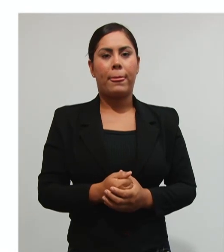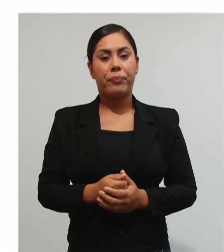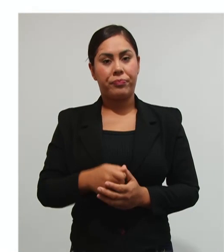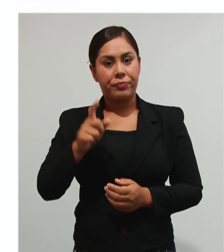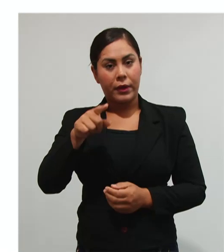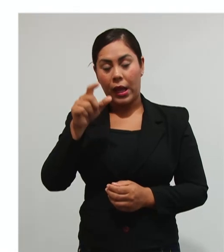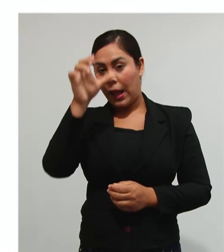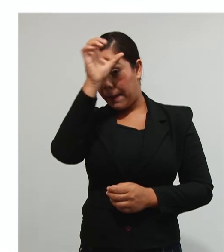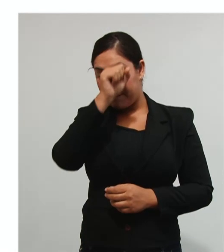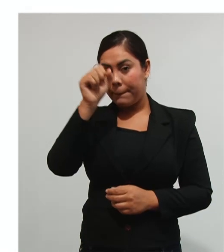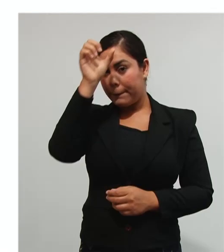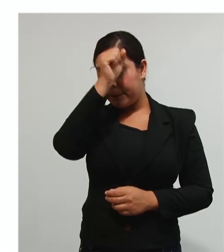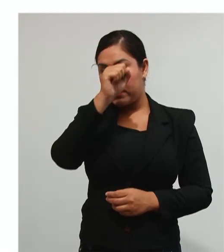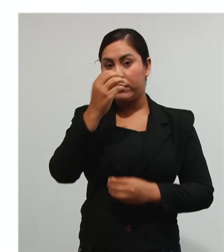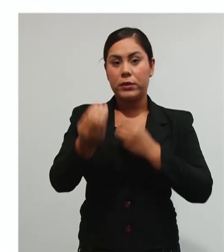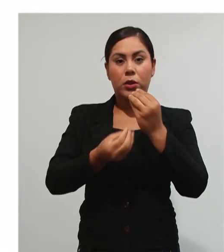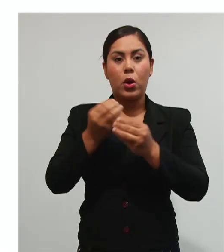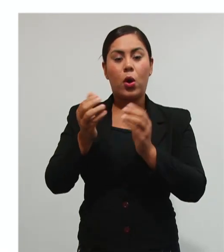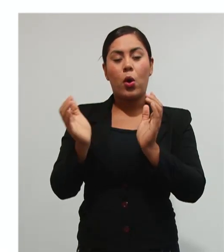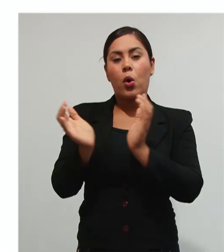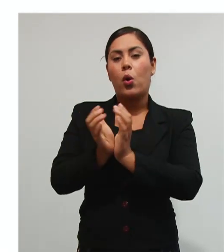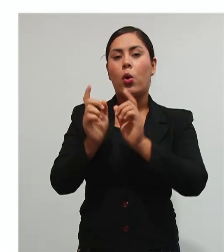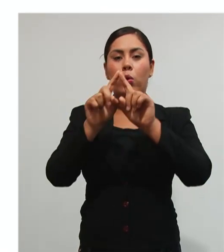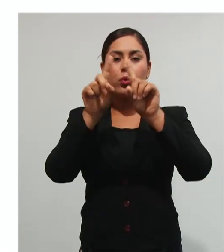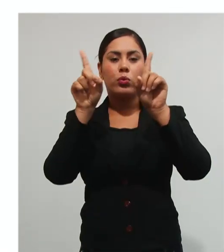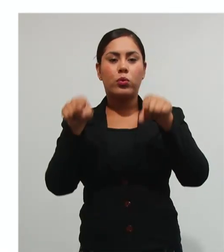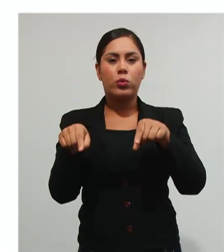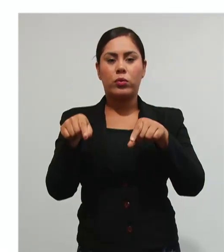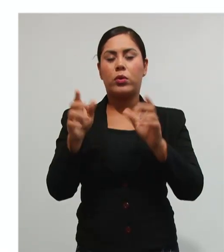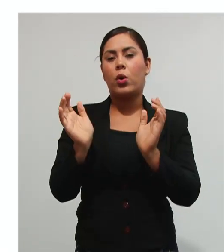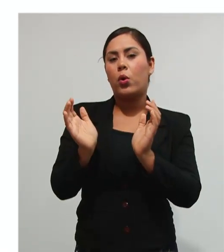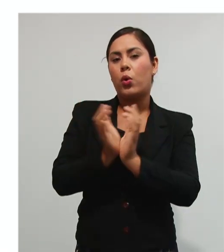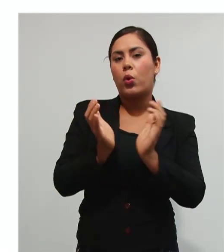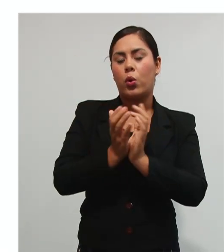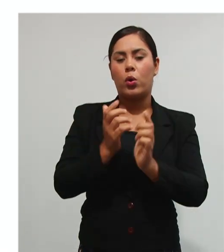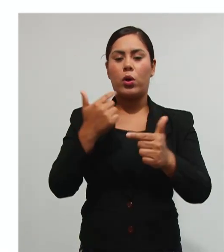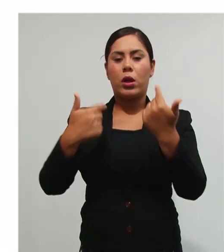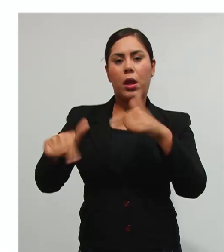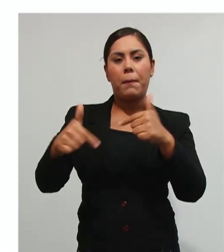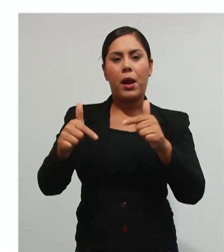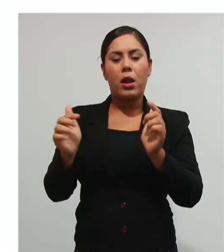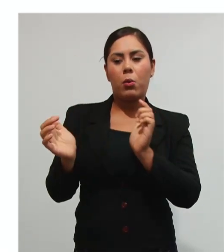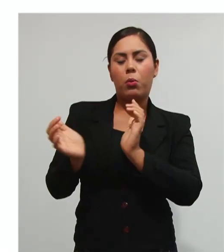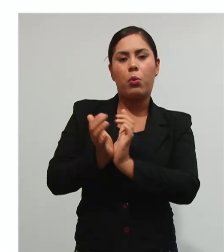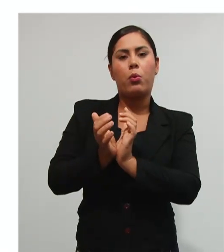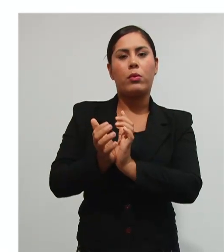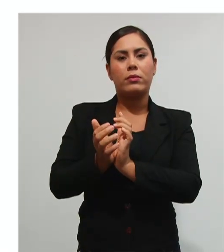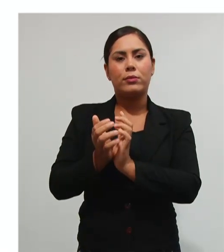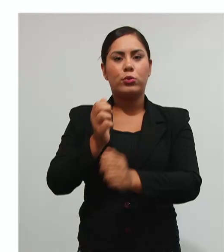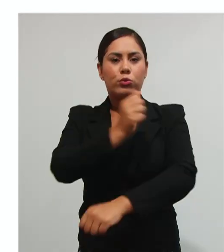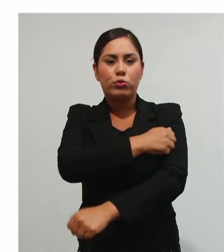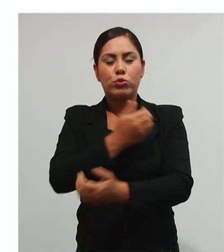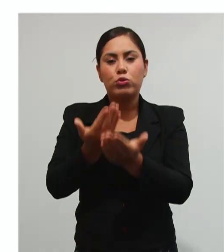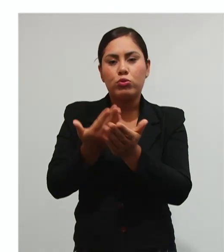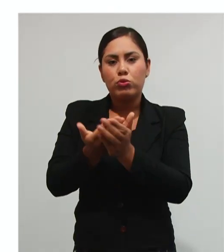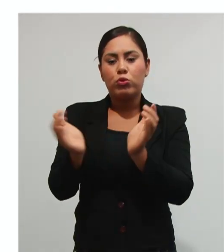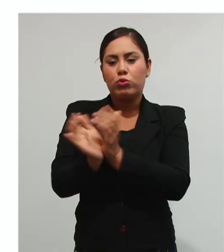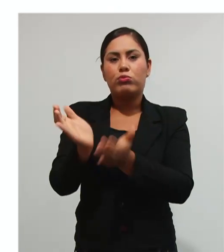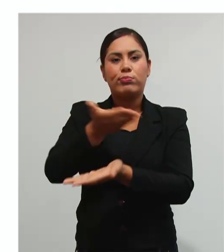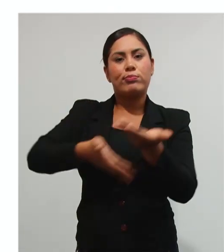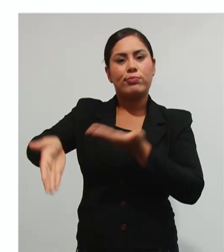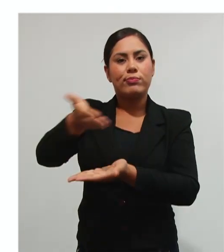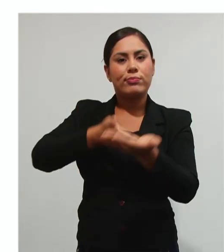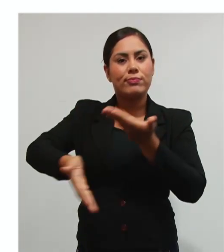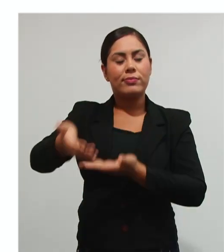A aprendizagem cooperativa ocorre quando os estudantes trabalham em pequenos grupos para que uns ajudem os